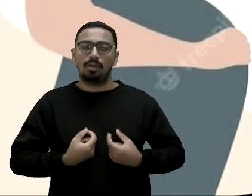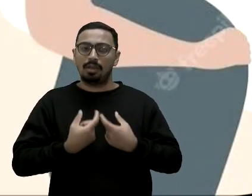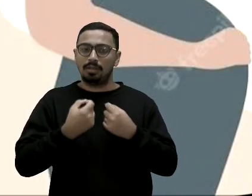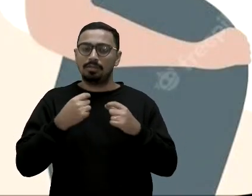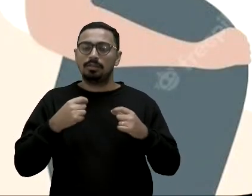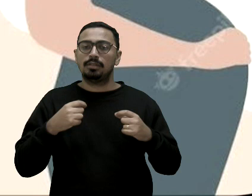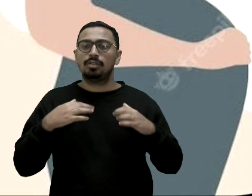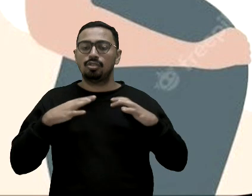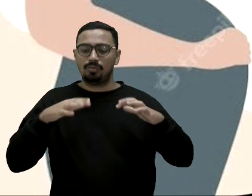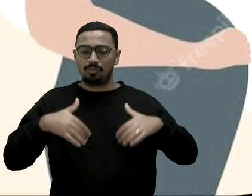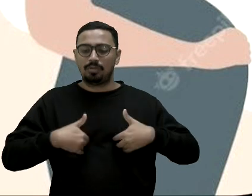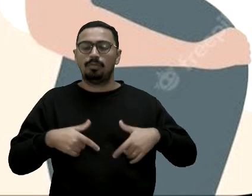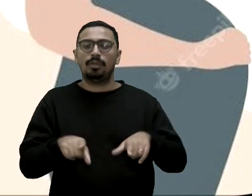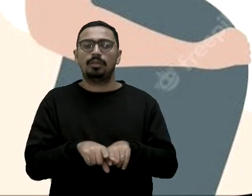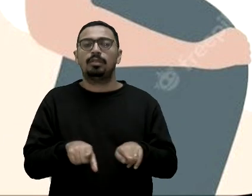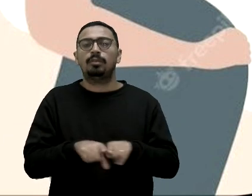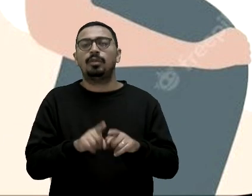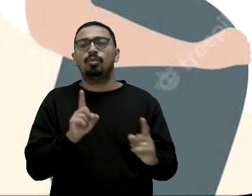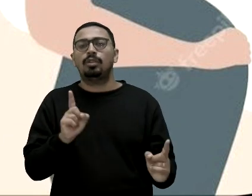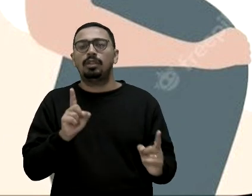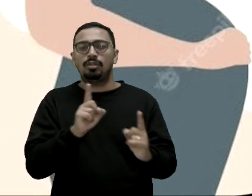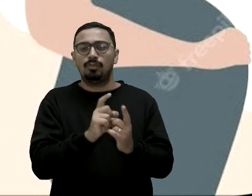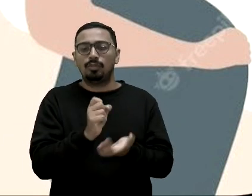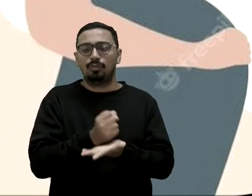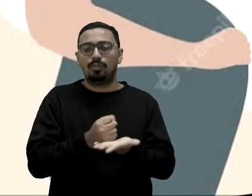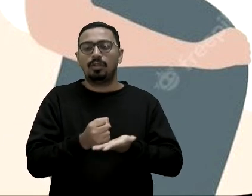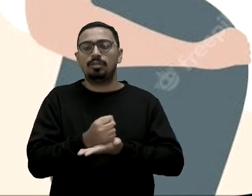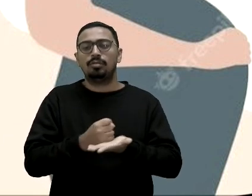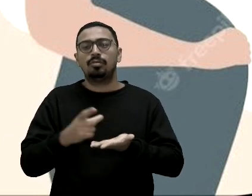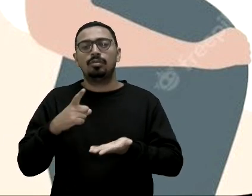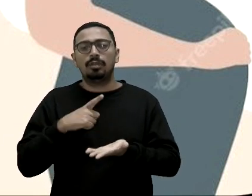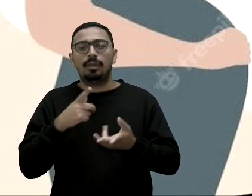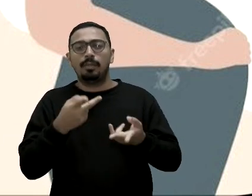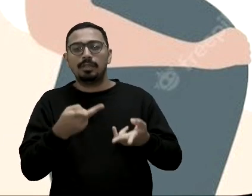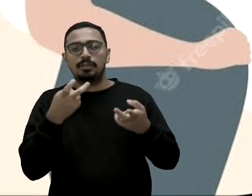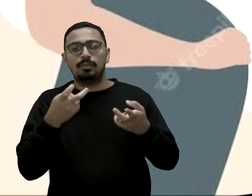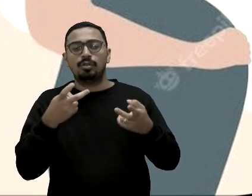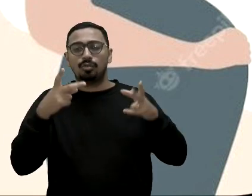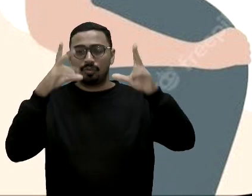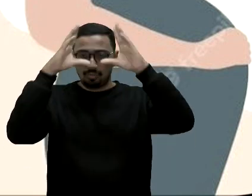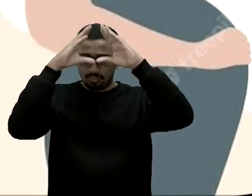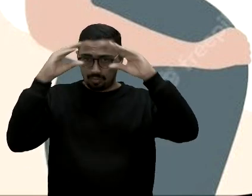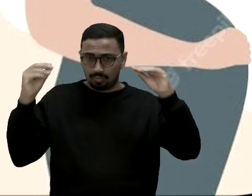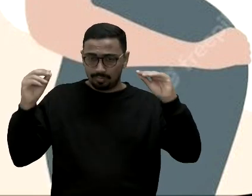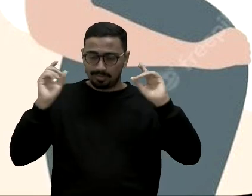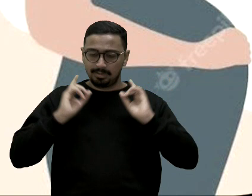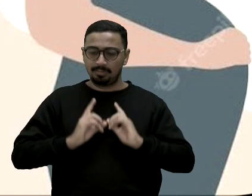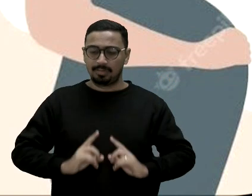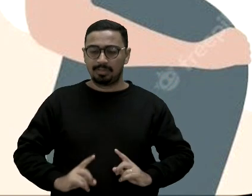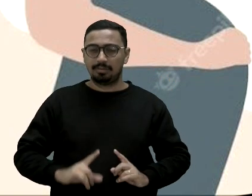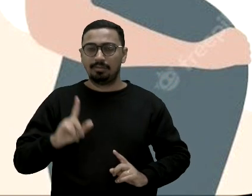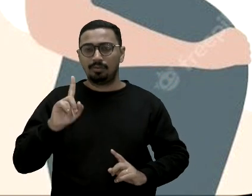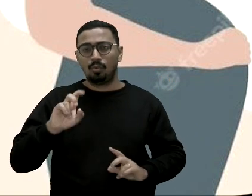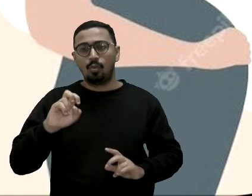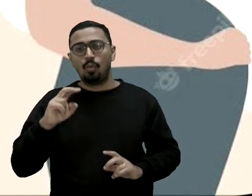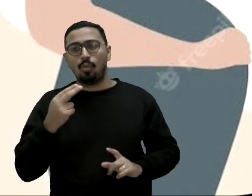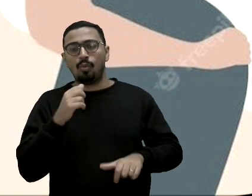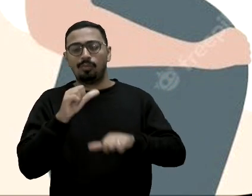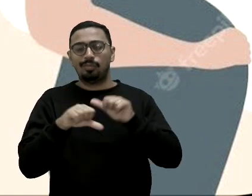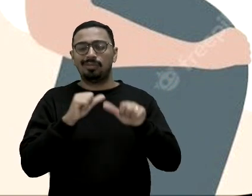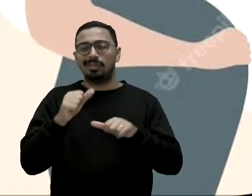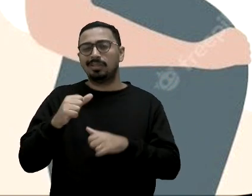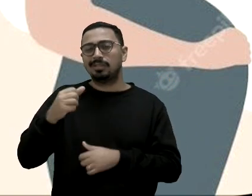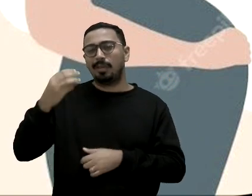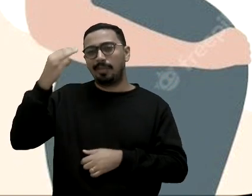Na atenção primária também, se identificado pelo enfermeiro ou médico o sinal de depressão ou alterações mentais e psicológicas,